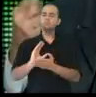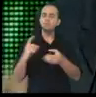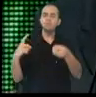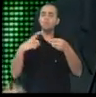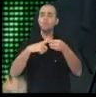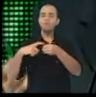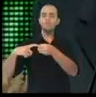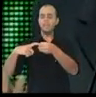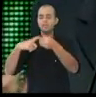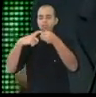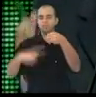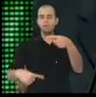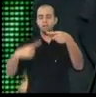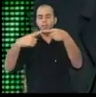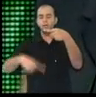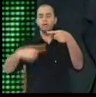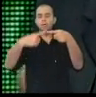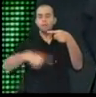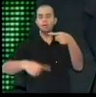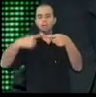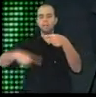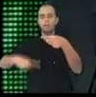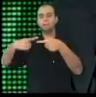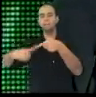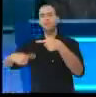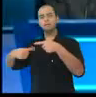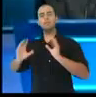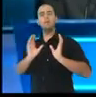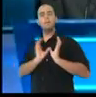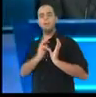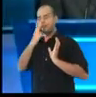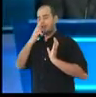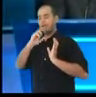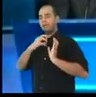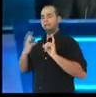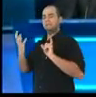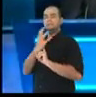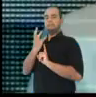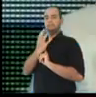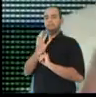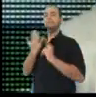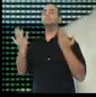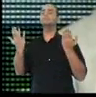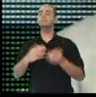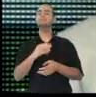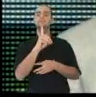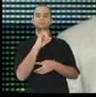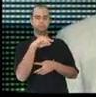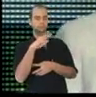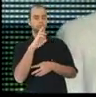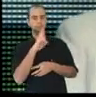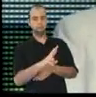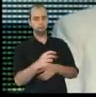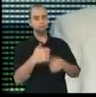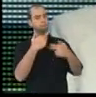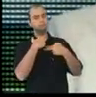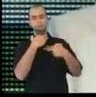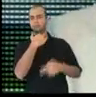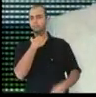sendo encolhido, enfim, as APAES vêm sendo perseguidas. Tréplica em 1 minuto, Dilma Rousseff. E eu não posso, de jeito